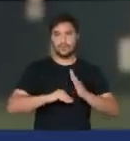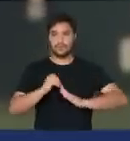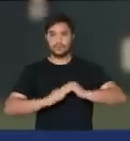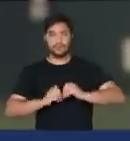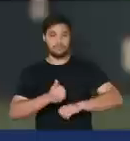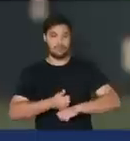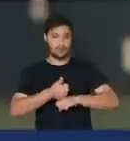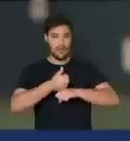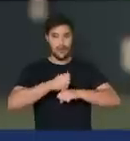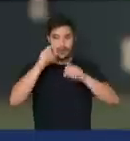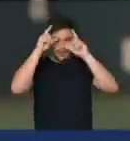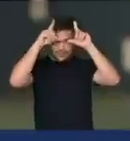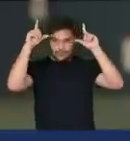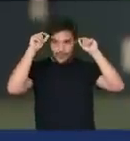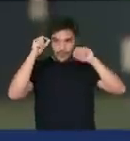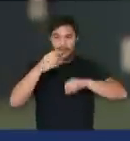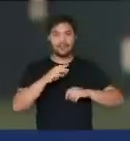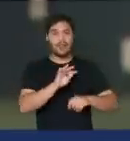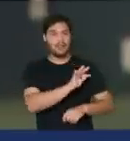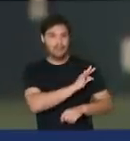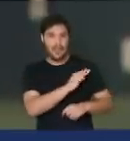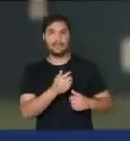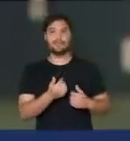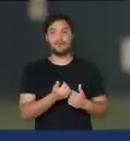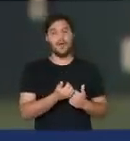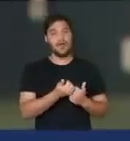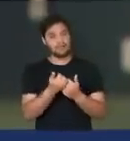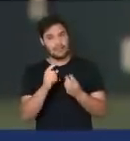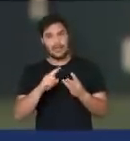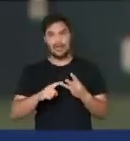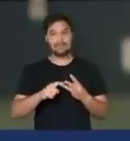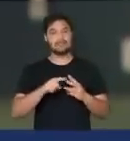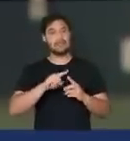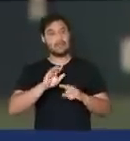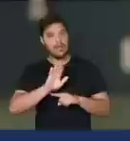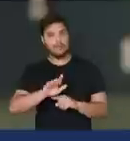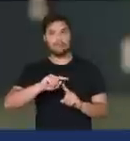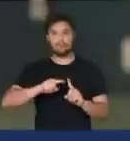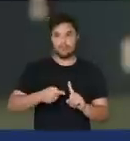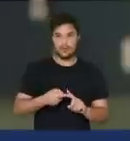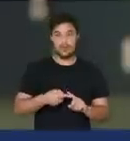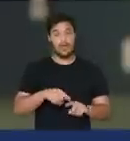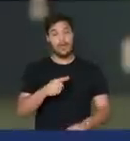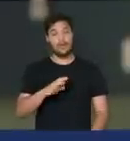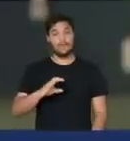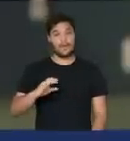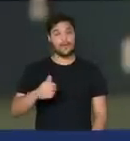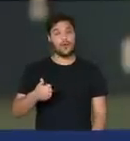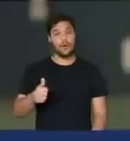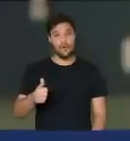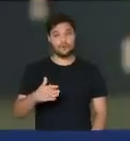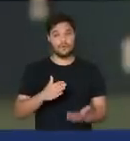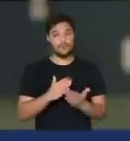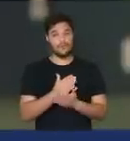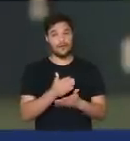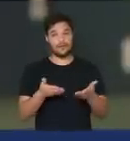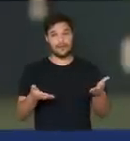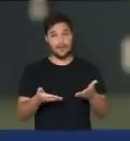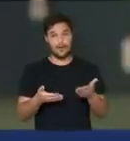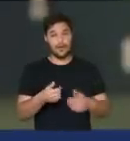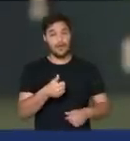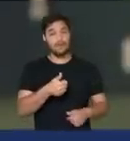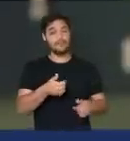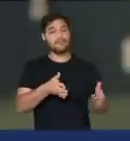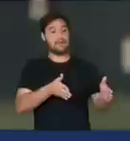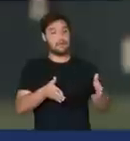os profissionais de enfermagem, enfermeiros, técnicos, auxiliares e parteiras. E esta PEC 11, então, agora aprovada já no